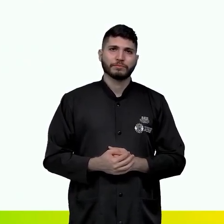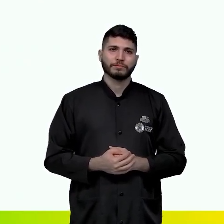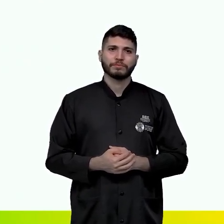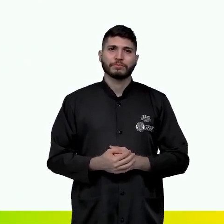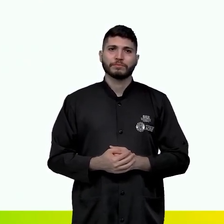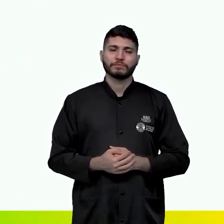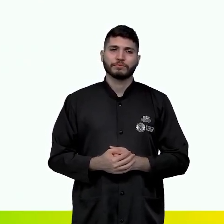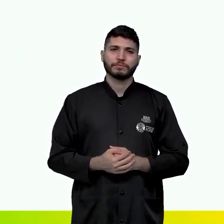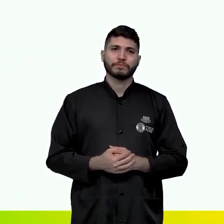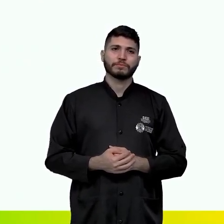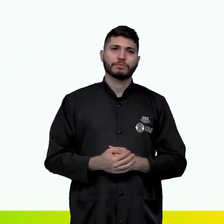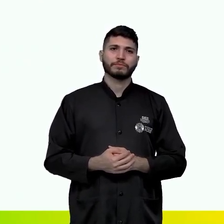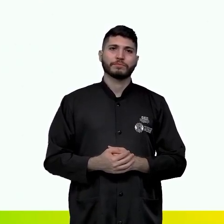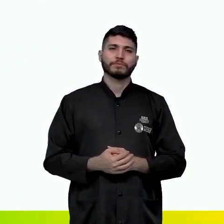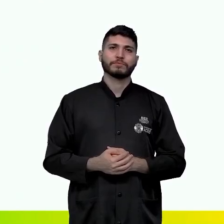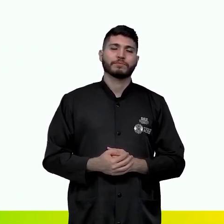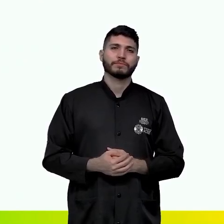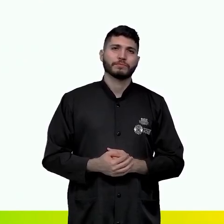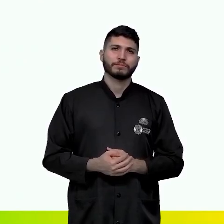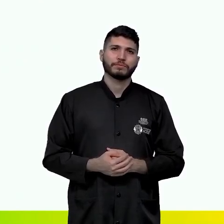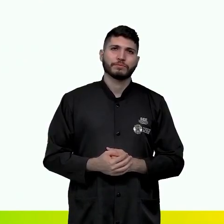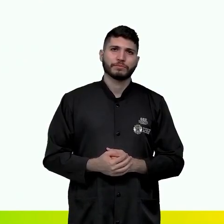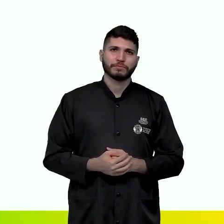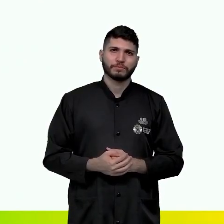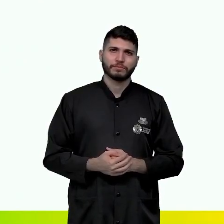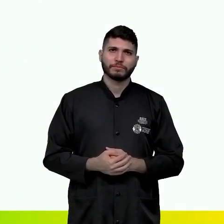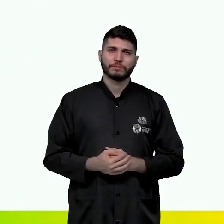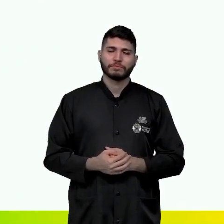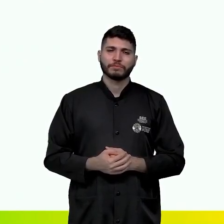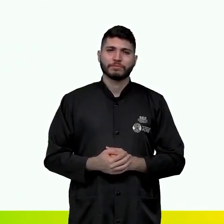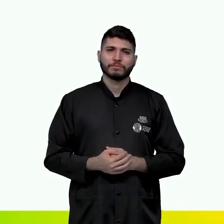Então, eu tenho aqui a seguinte atividade.